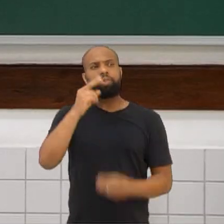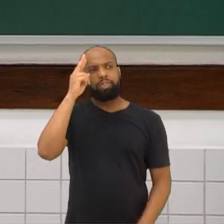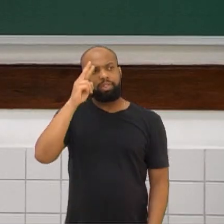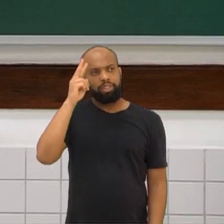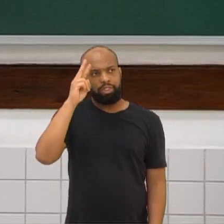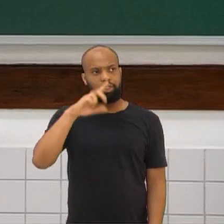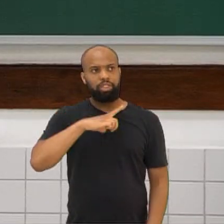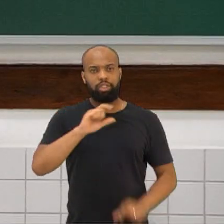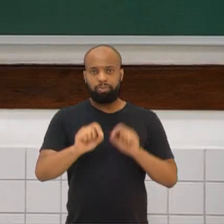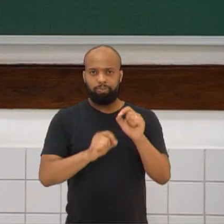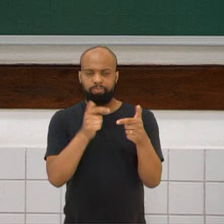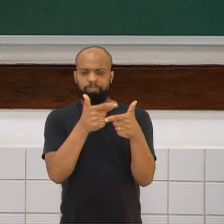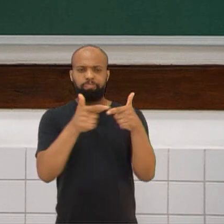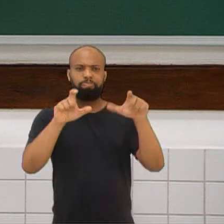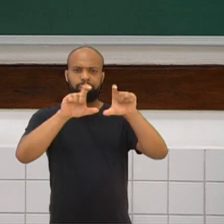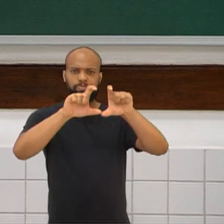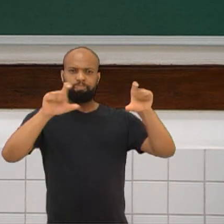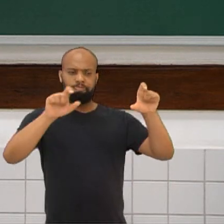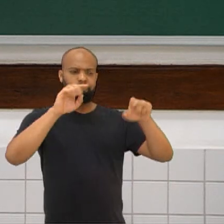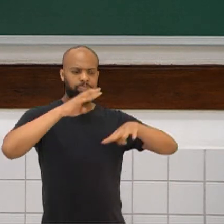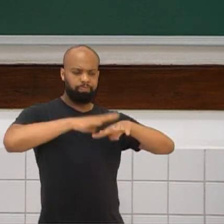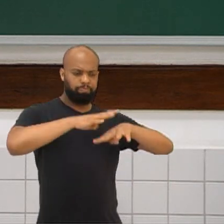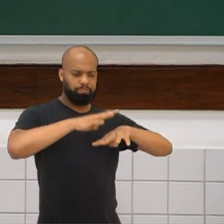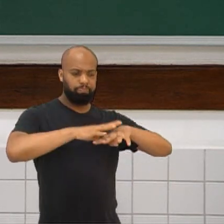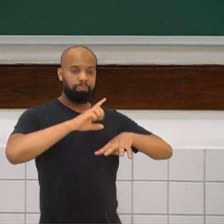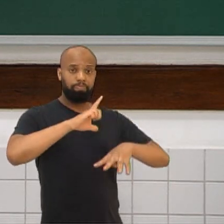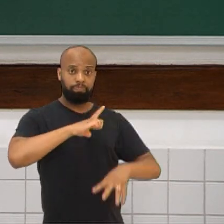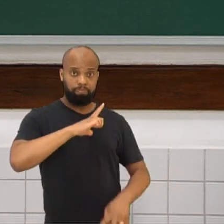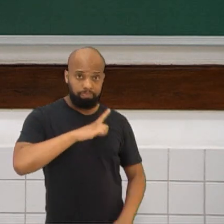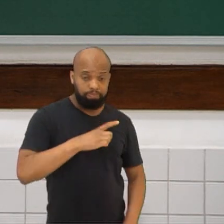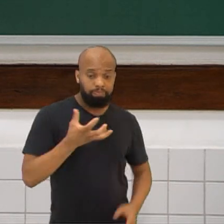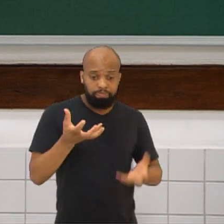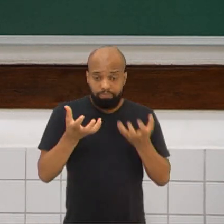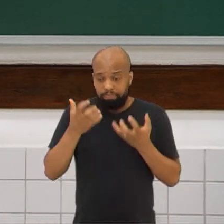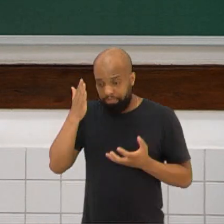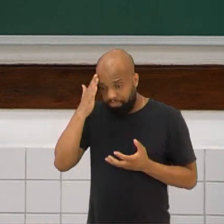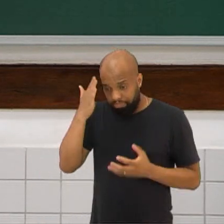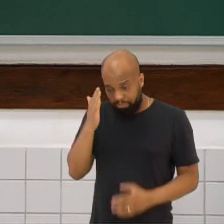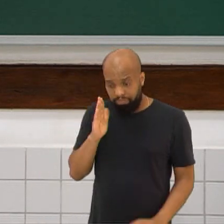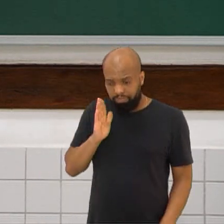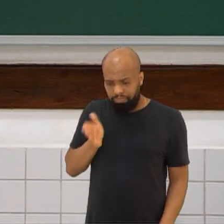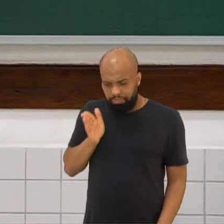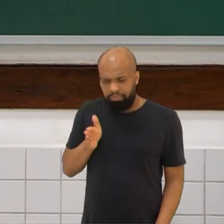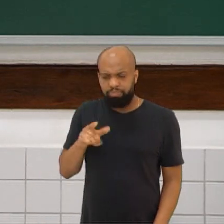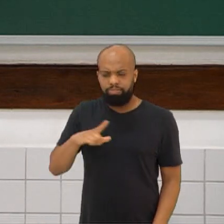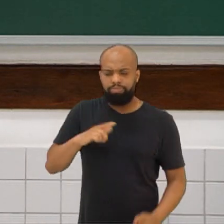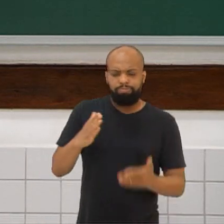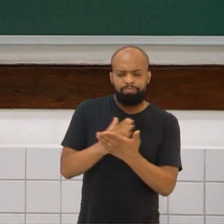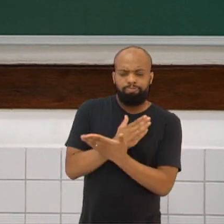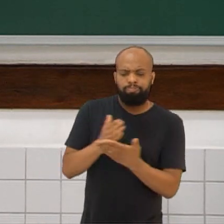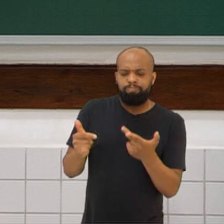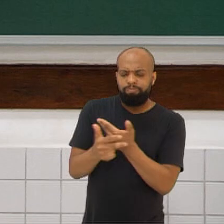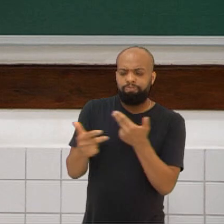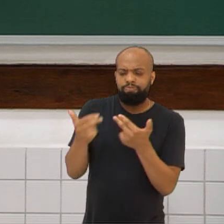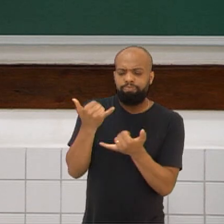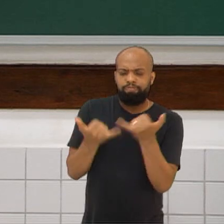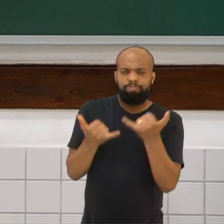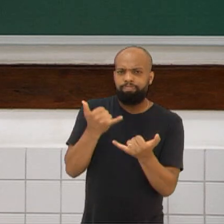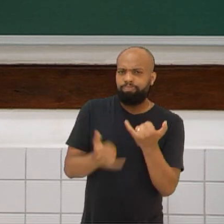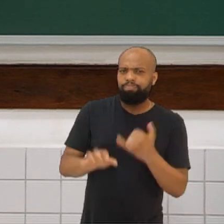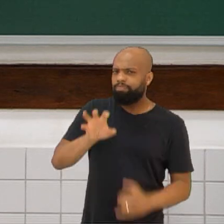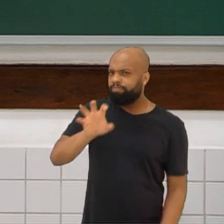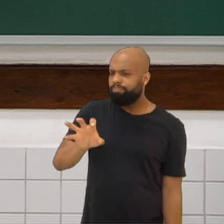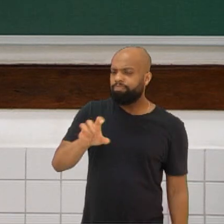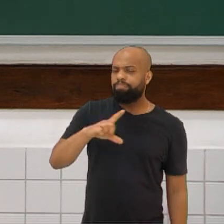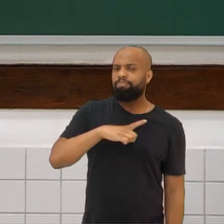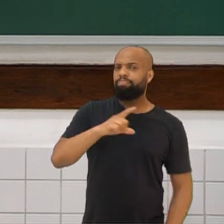do problema de matemática. O que eu tenho, o que eu quero saber, eu já resolvi alguma coisa parecida com isso,